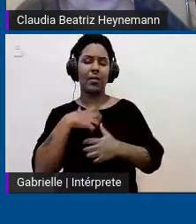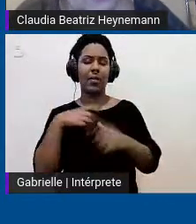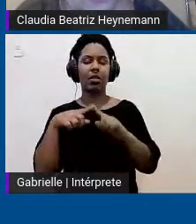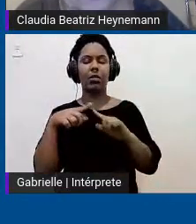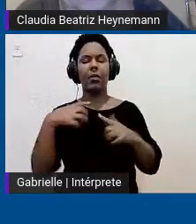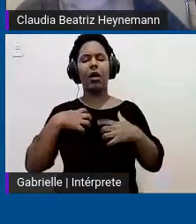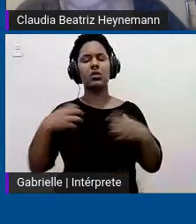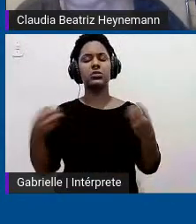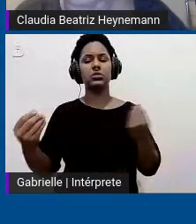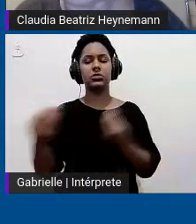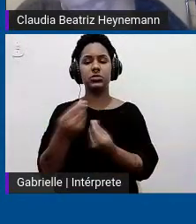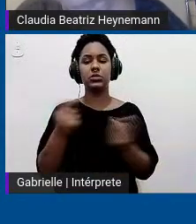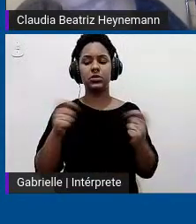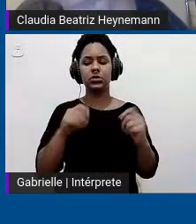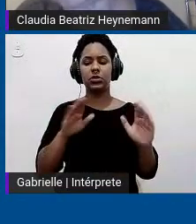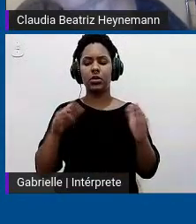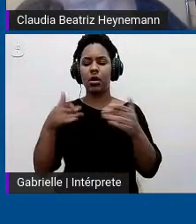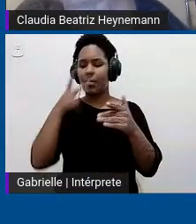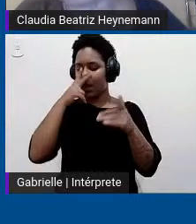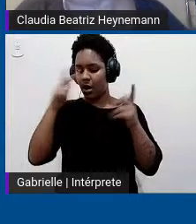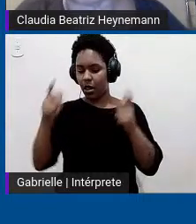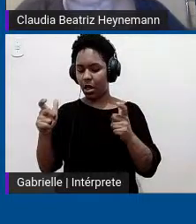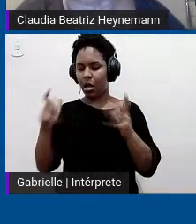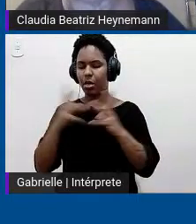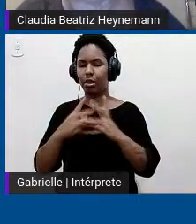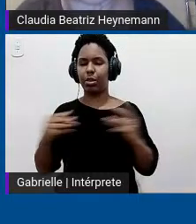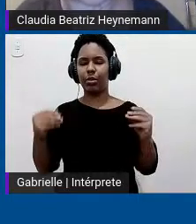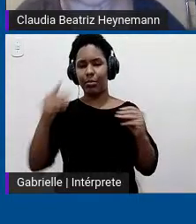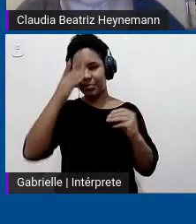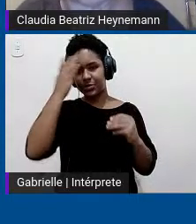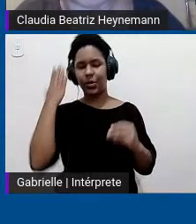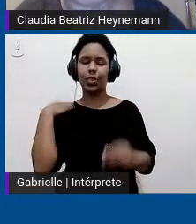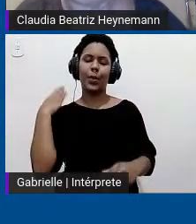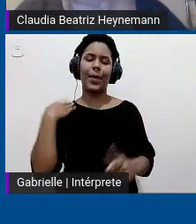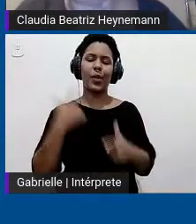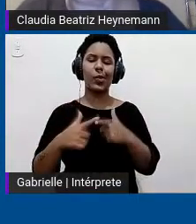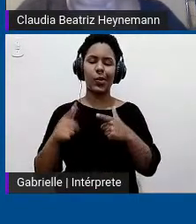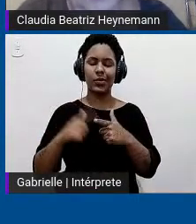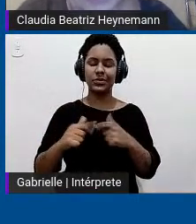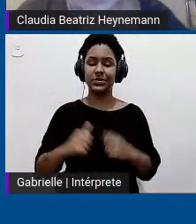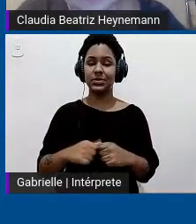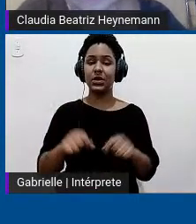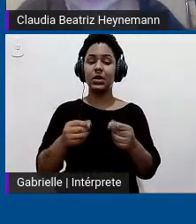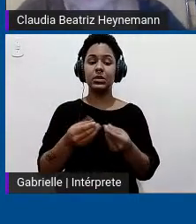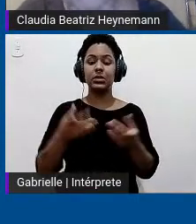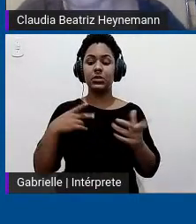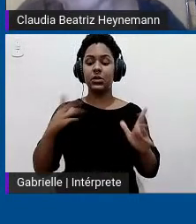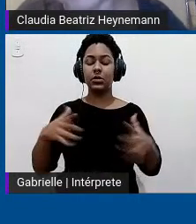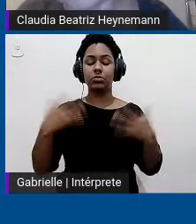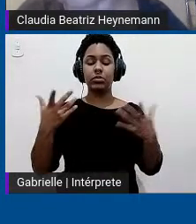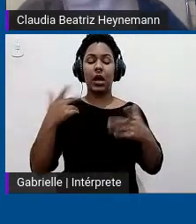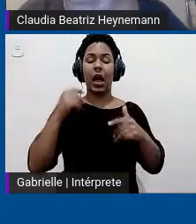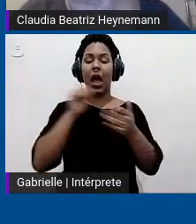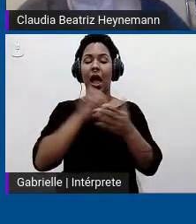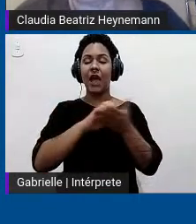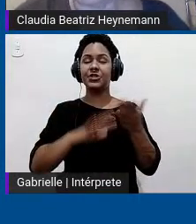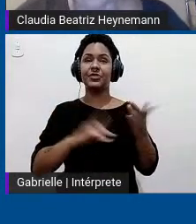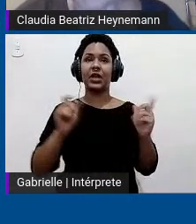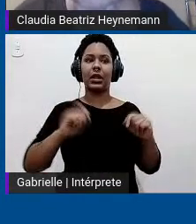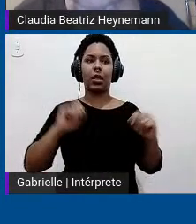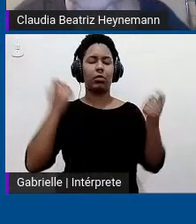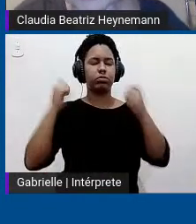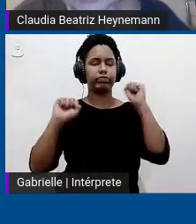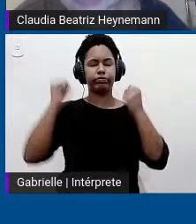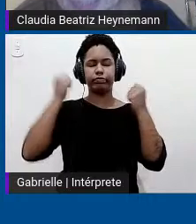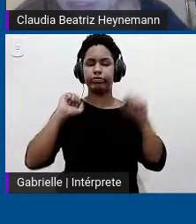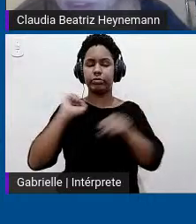para tuberculosos, levando à avidez por atividades incessantes que podiam se tornar excessivas, frenéticas. E